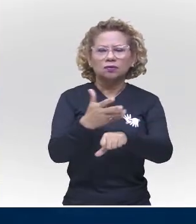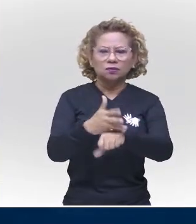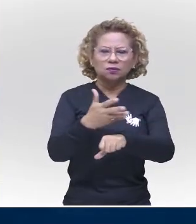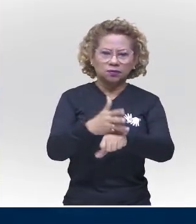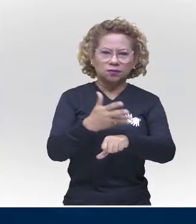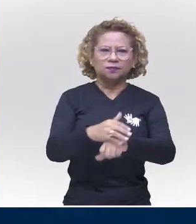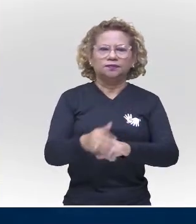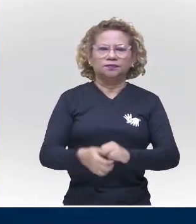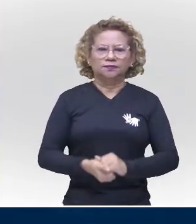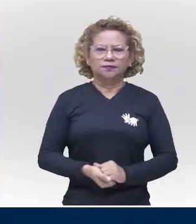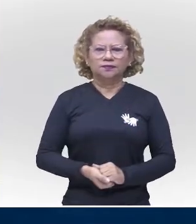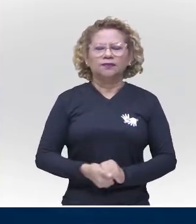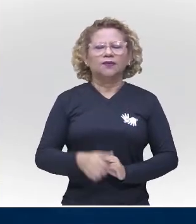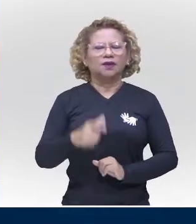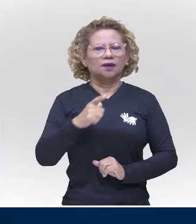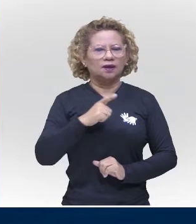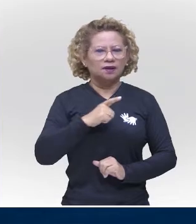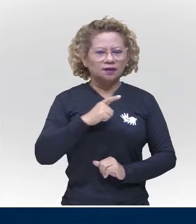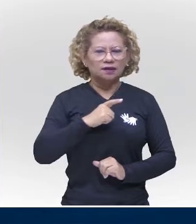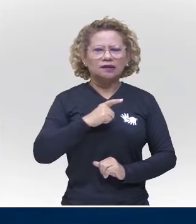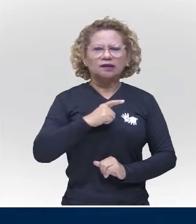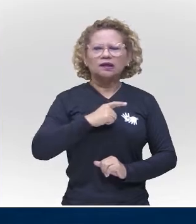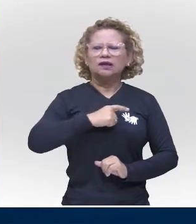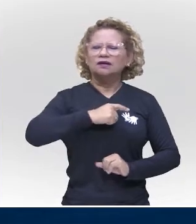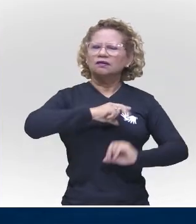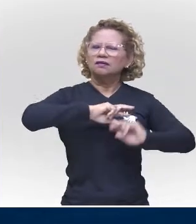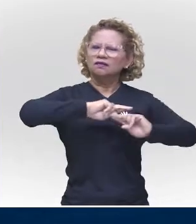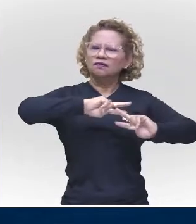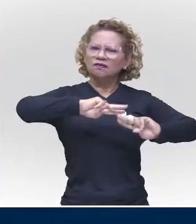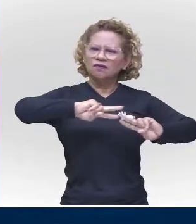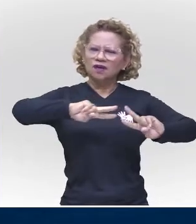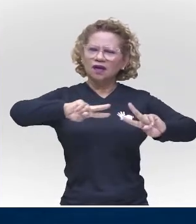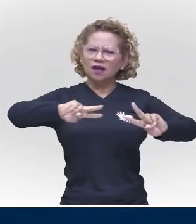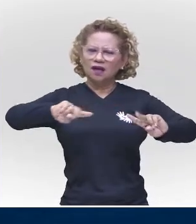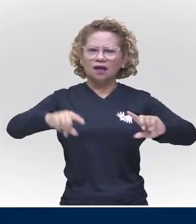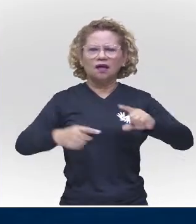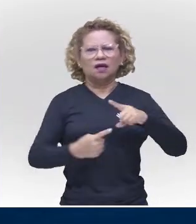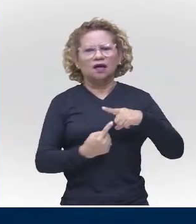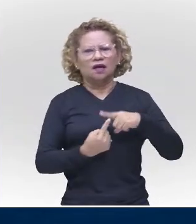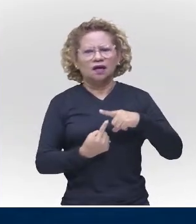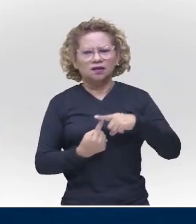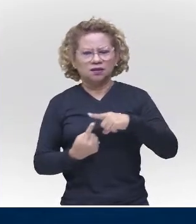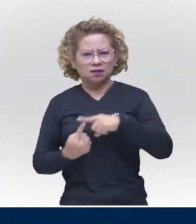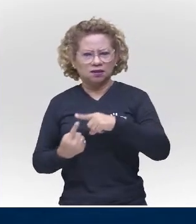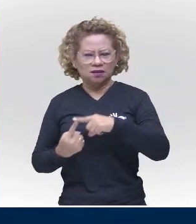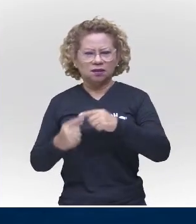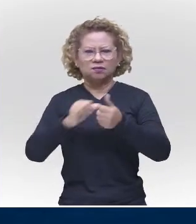Então, nós temos vários tipos de esportes e eles podem ser praticados.